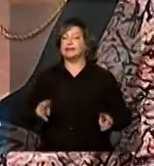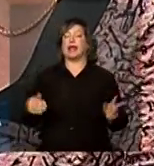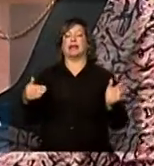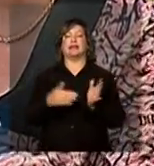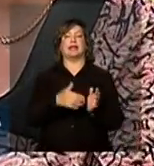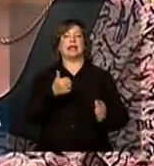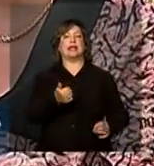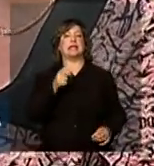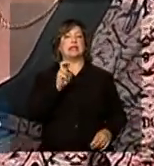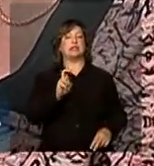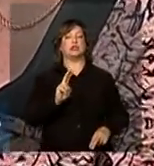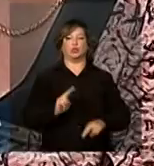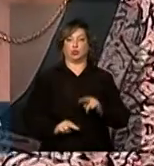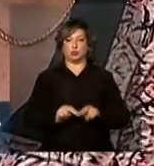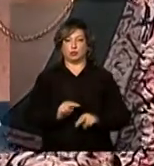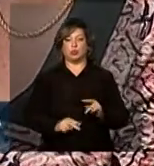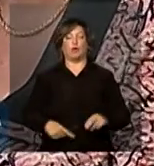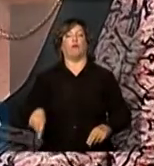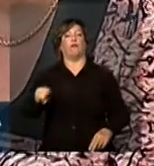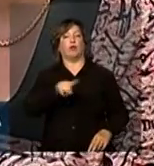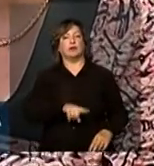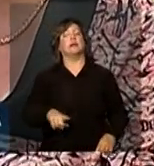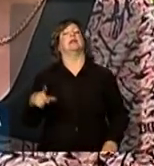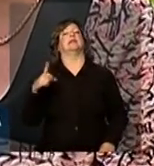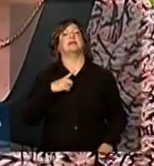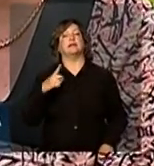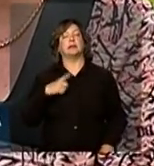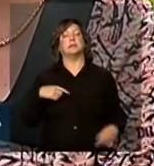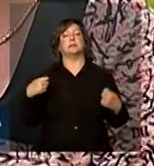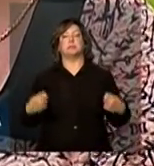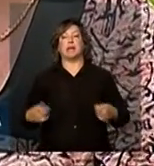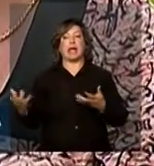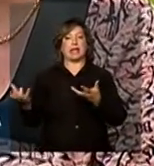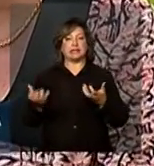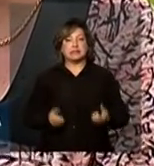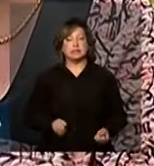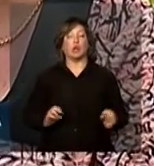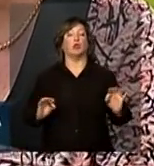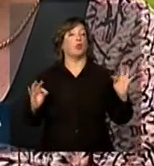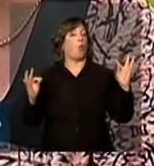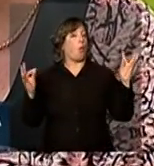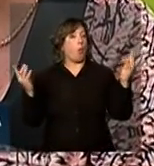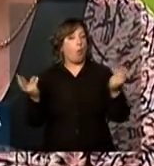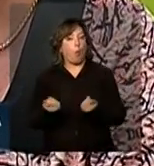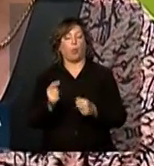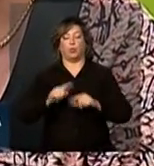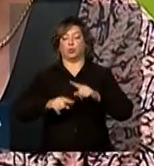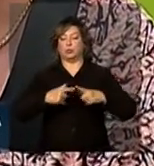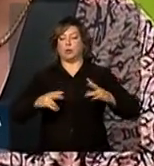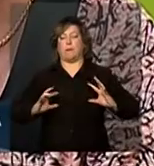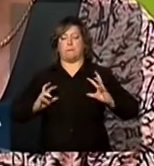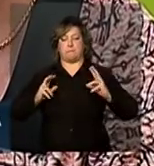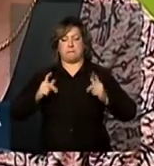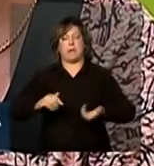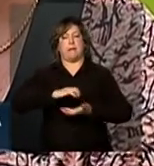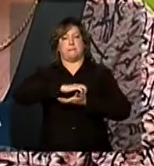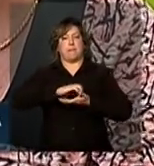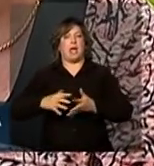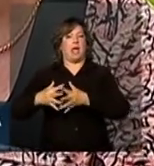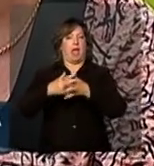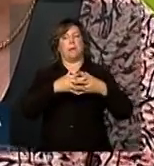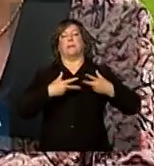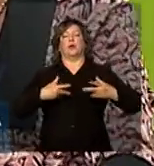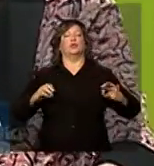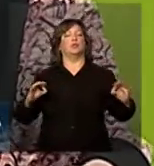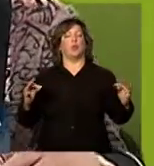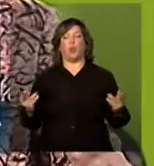15 de junho vocês terão de receber todos os equipamentos e as máquinas